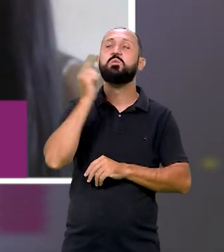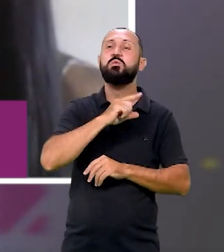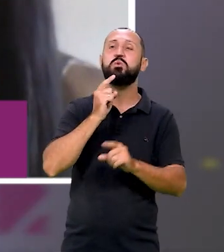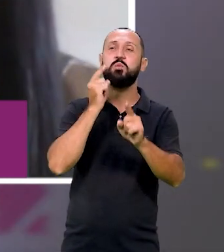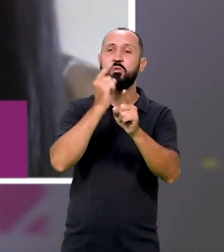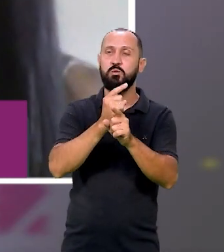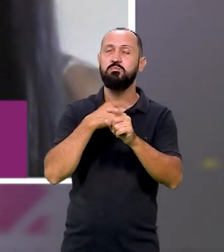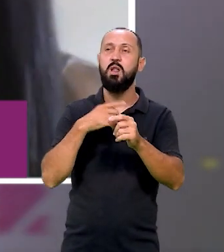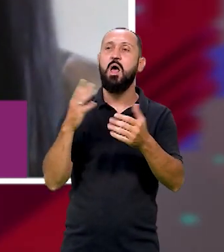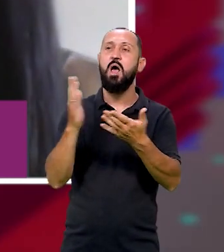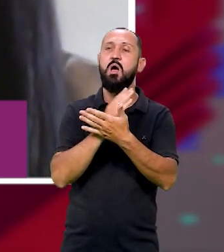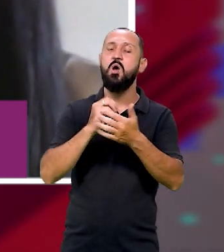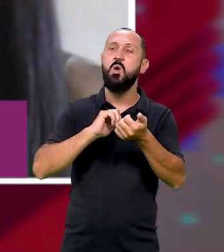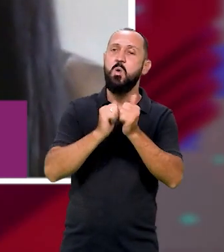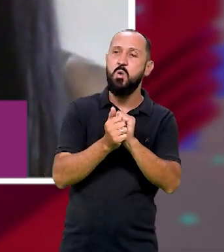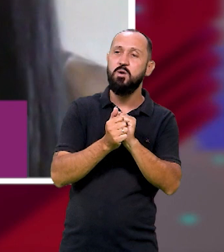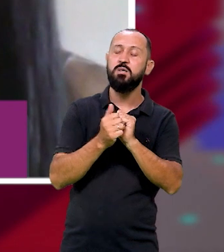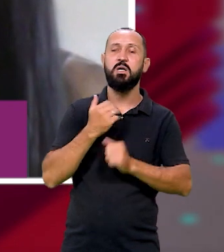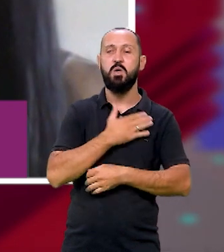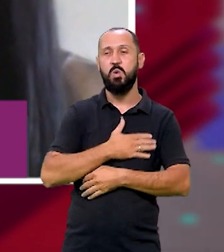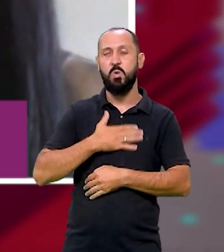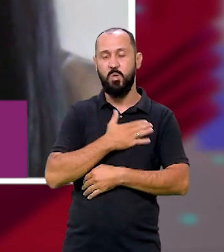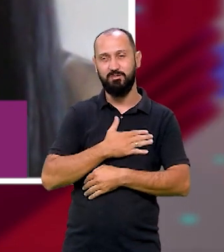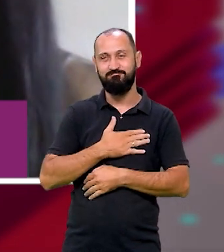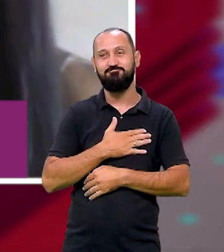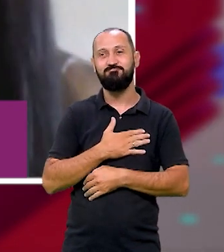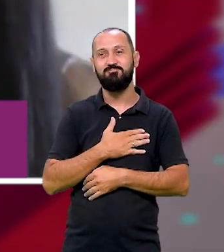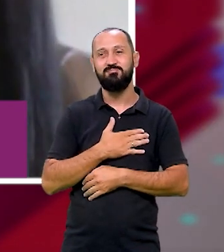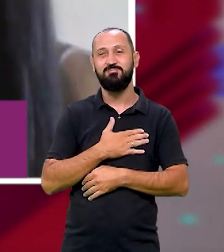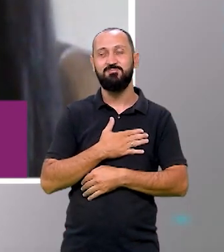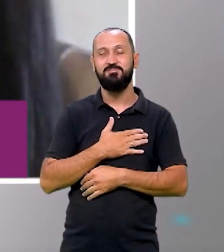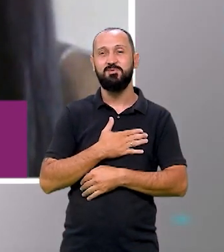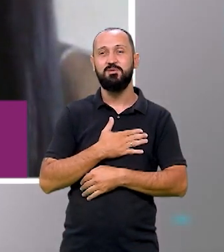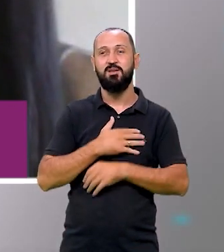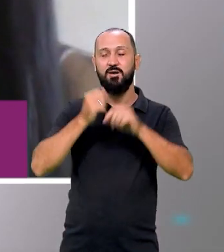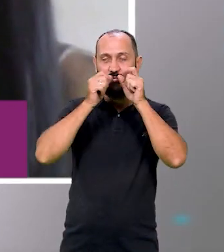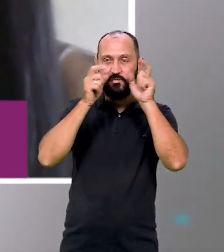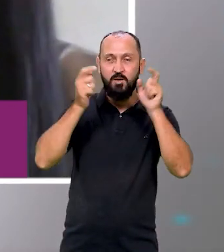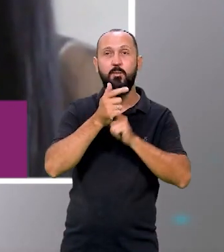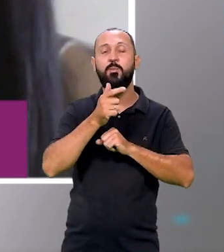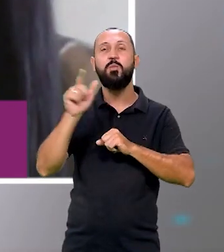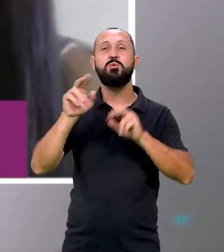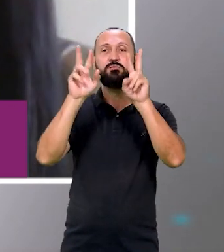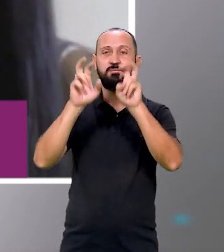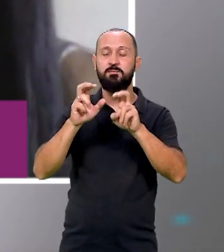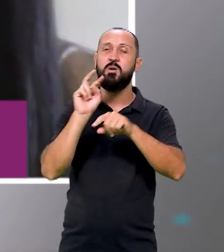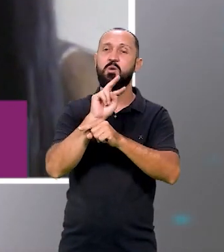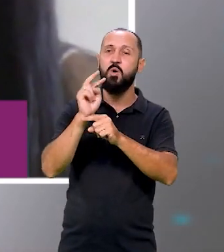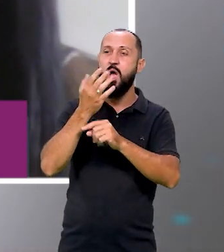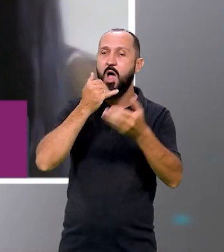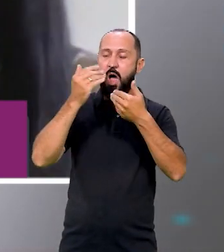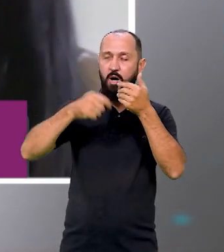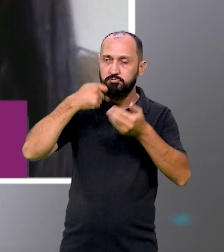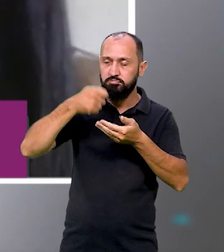dorme mal, tem toda né, é um ciclo aí que a gente tem que ir mudando aos poucos,